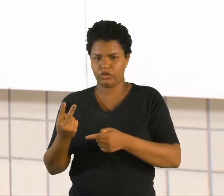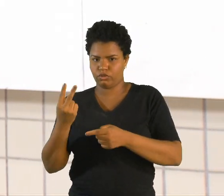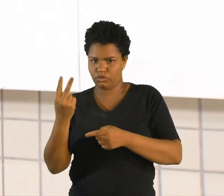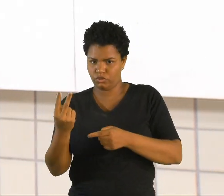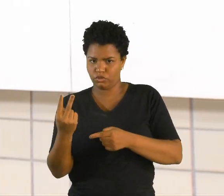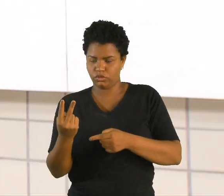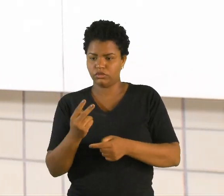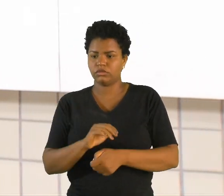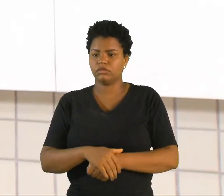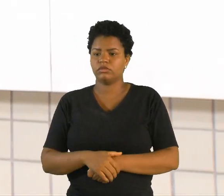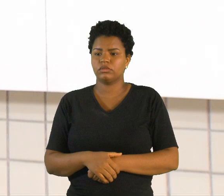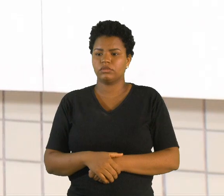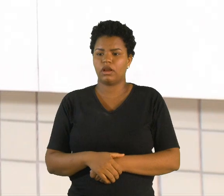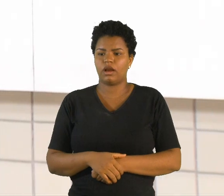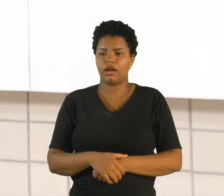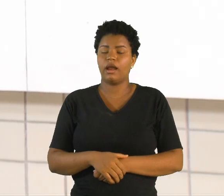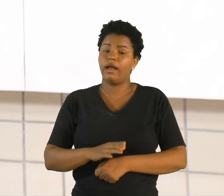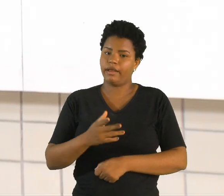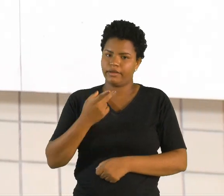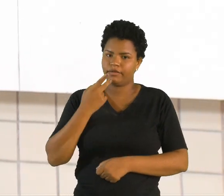centésimo.